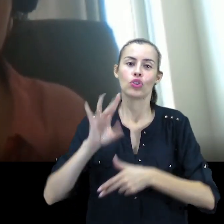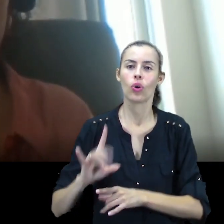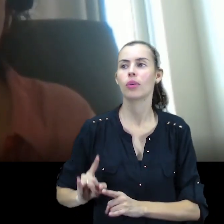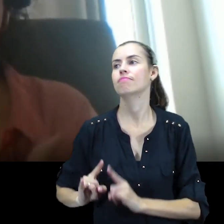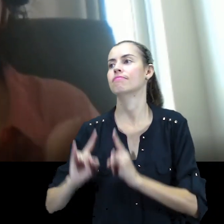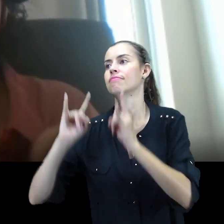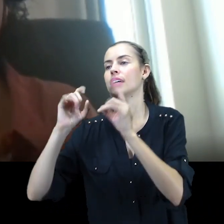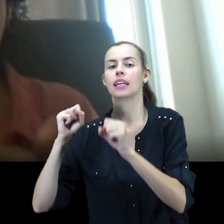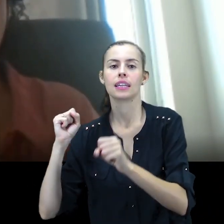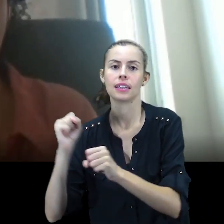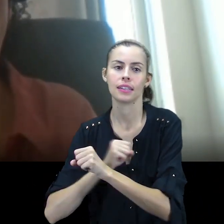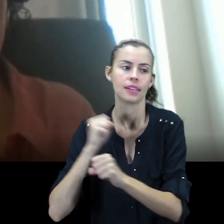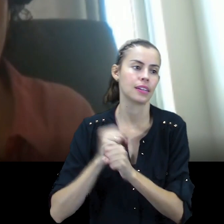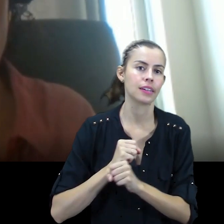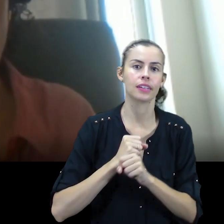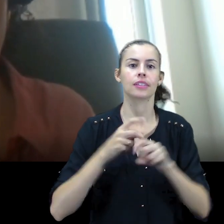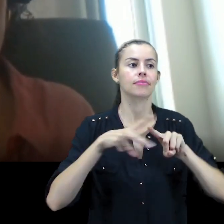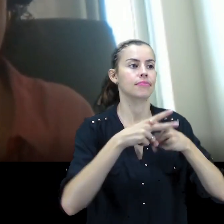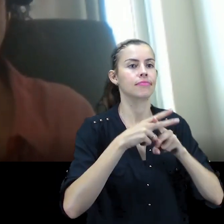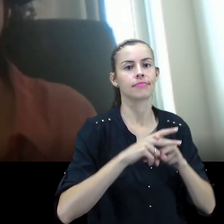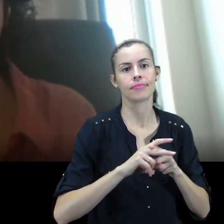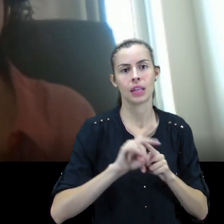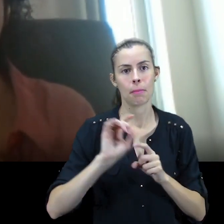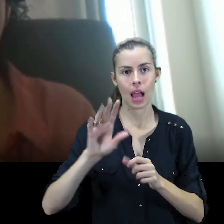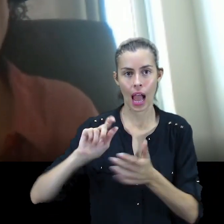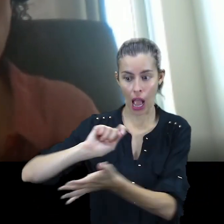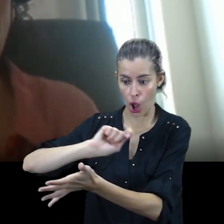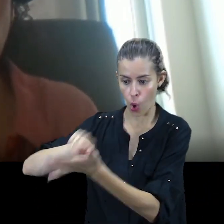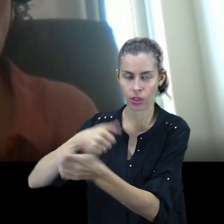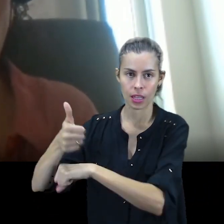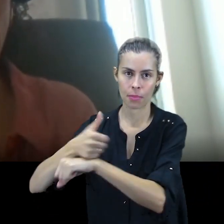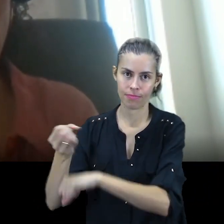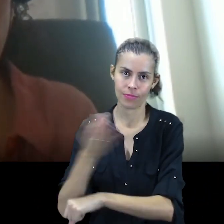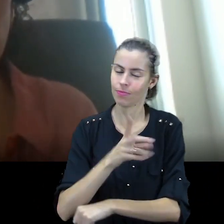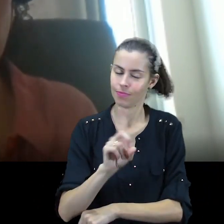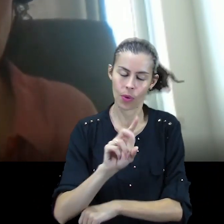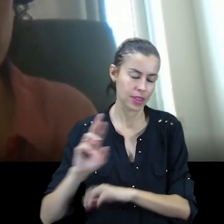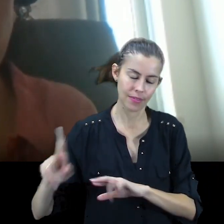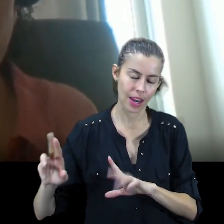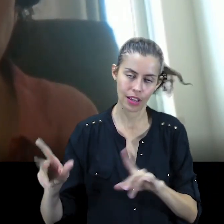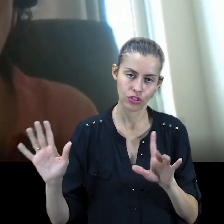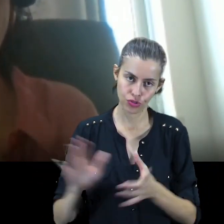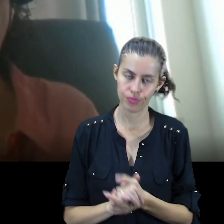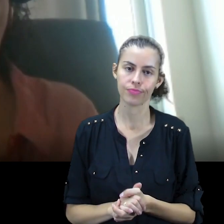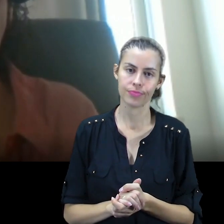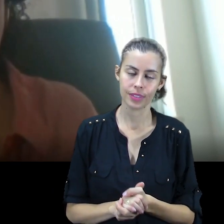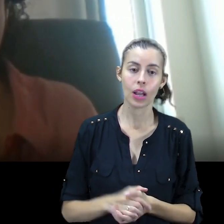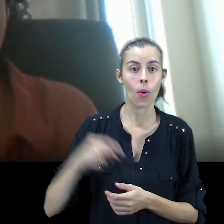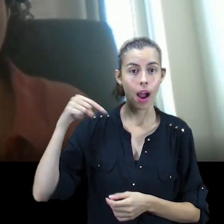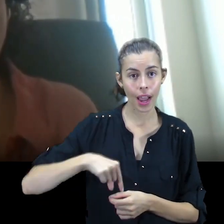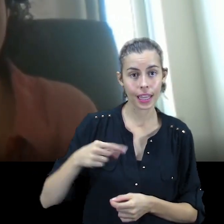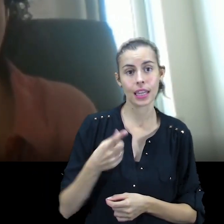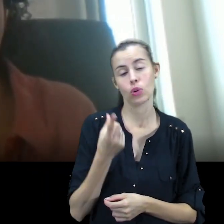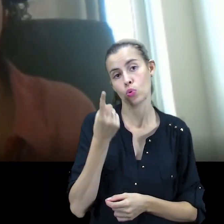da UFBA, aumentou o valor destinado, né, no nosso orçamento da universidade para